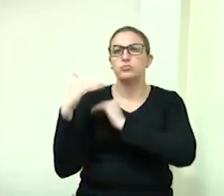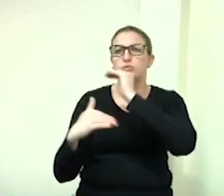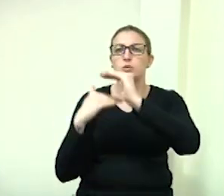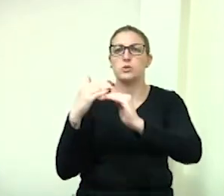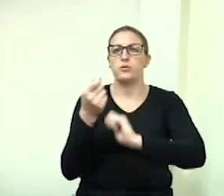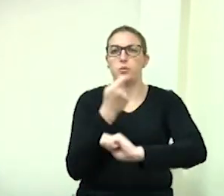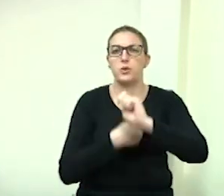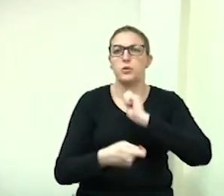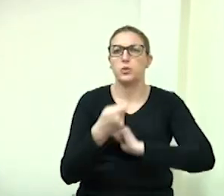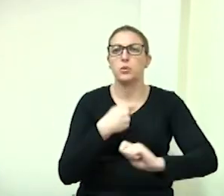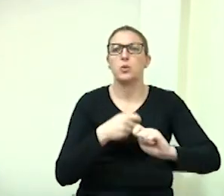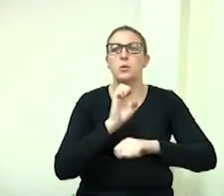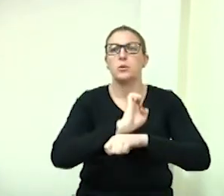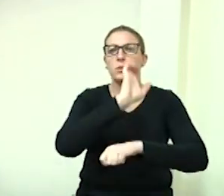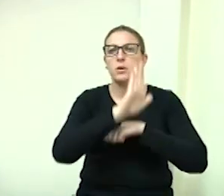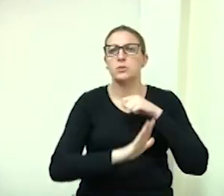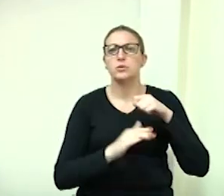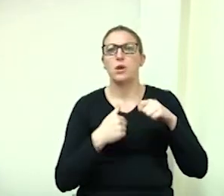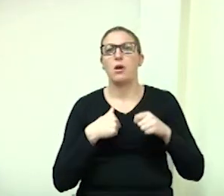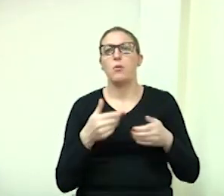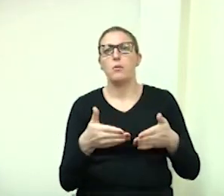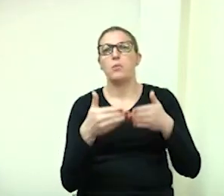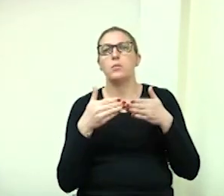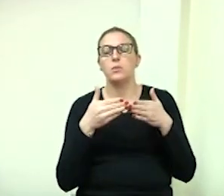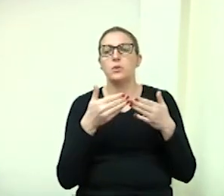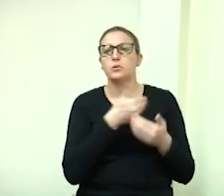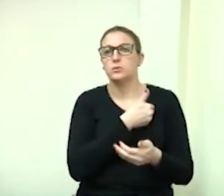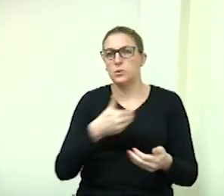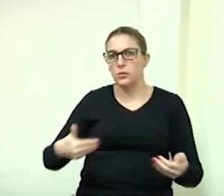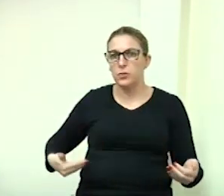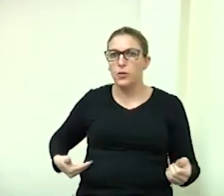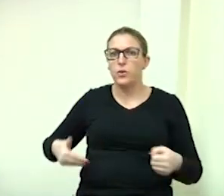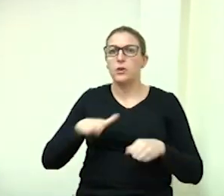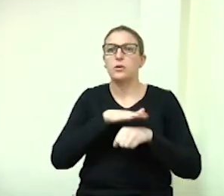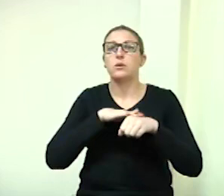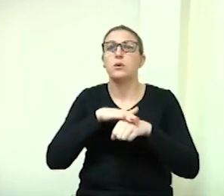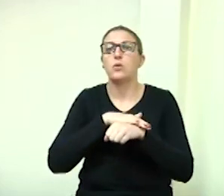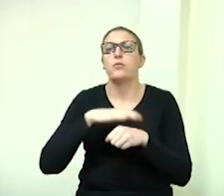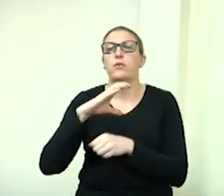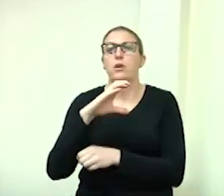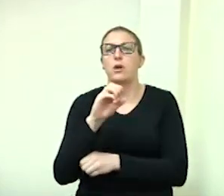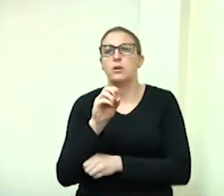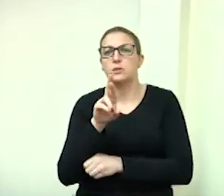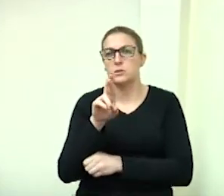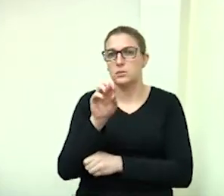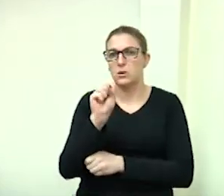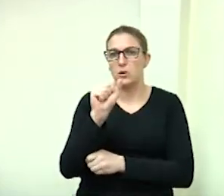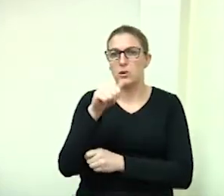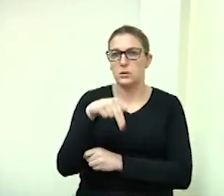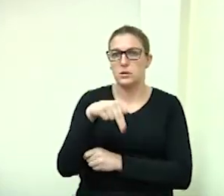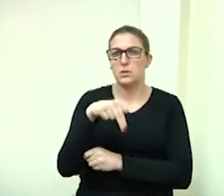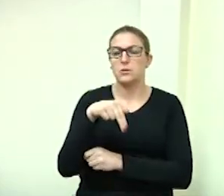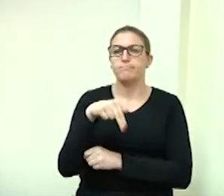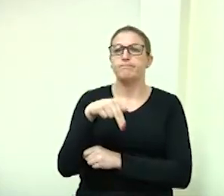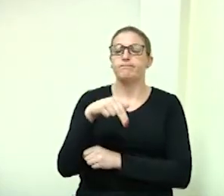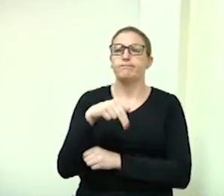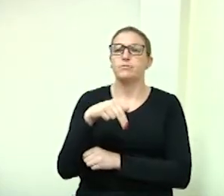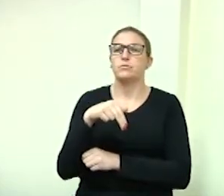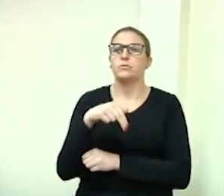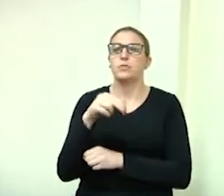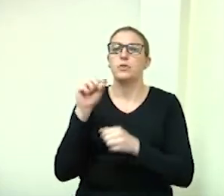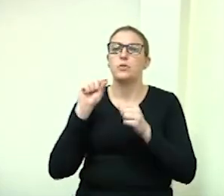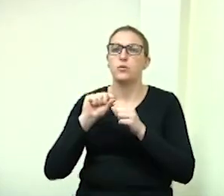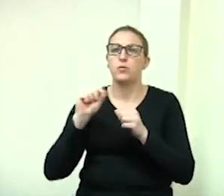e faça a implante a rede né de abastecimento de